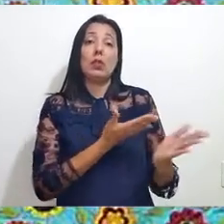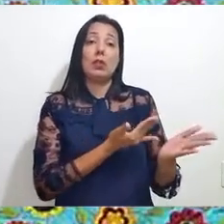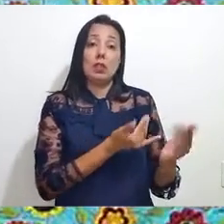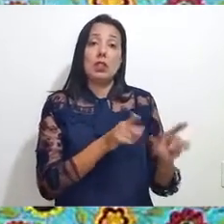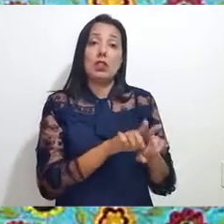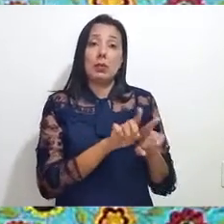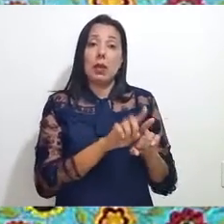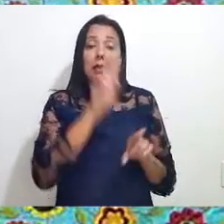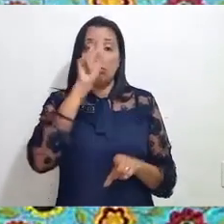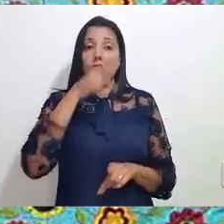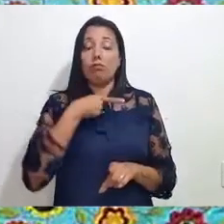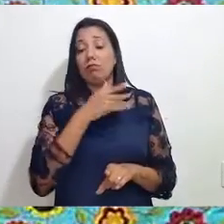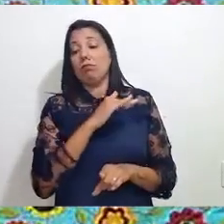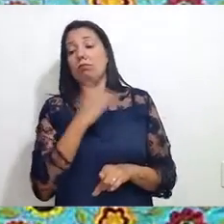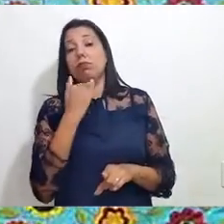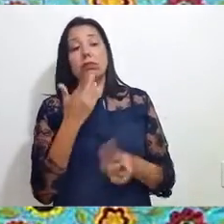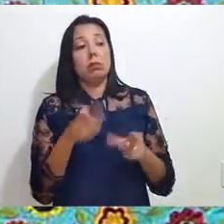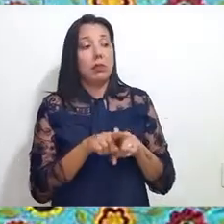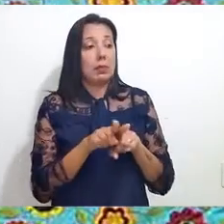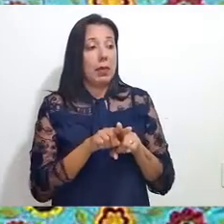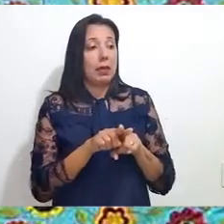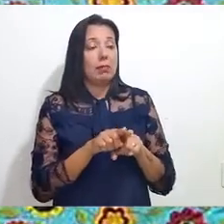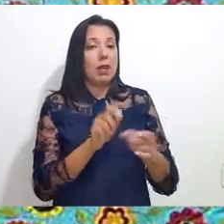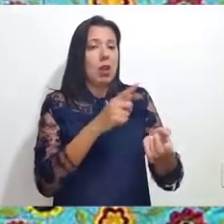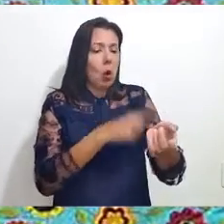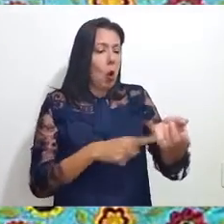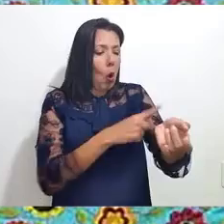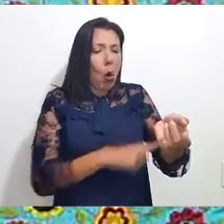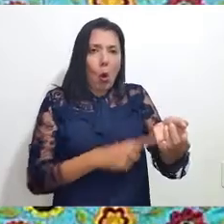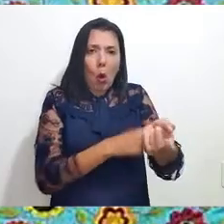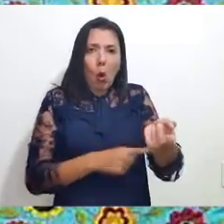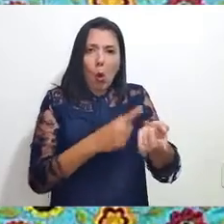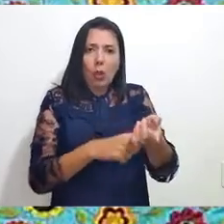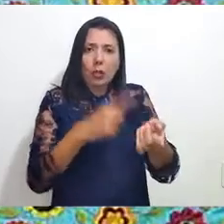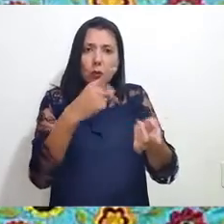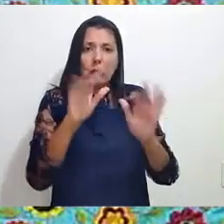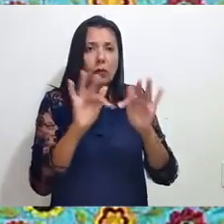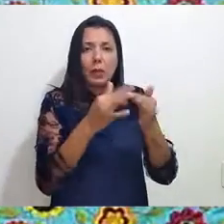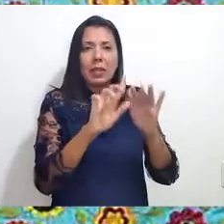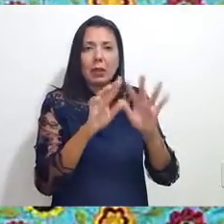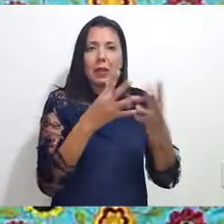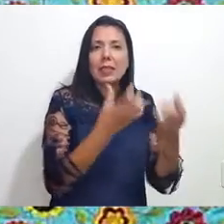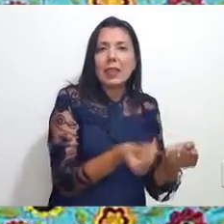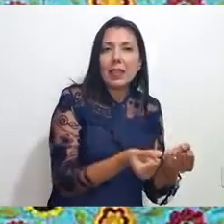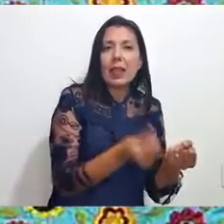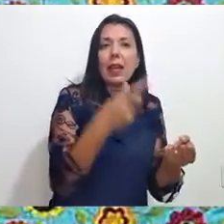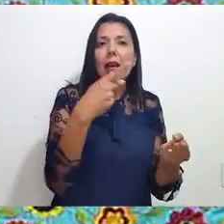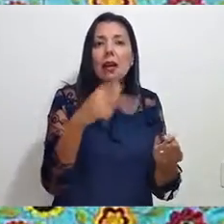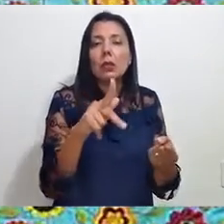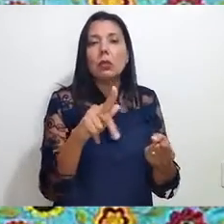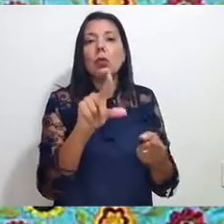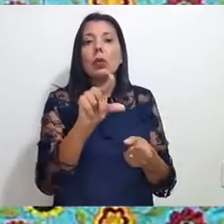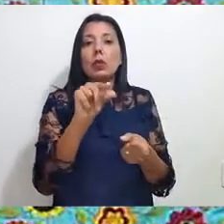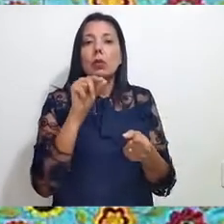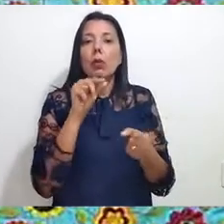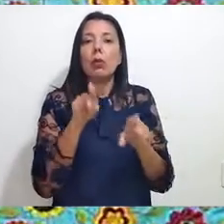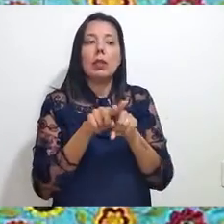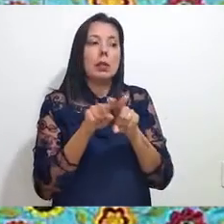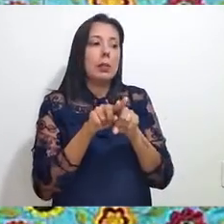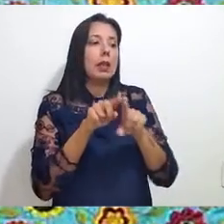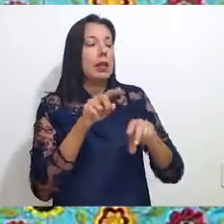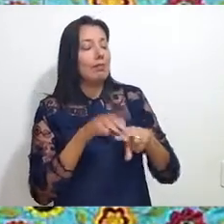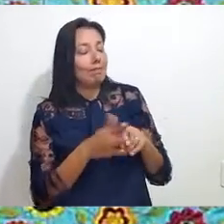patriarcal e tão tóxica, que é abala os sentimentos, os corpos